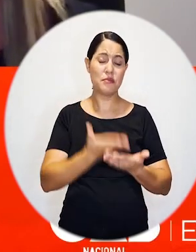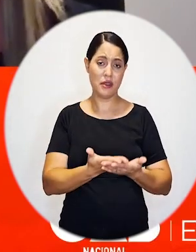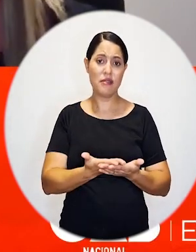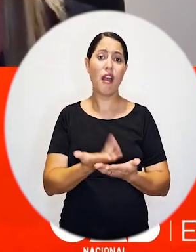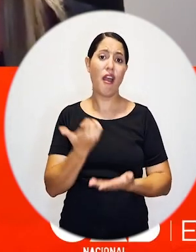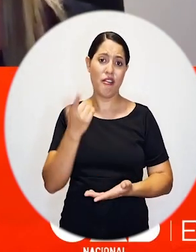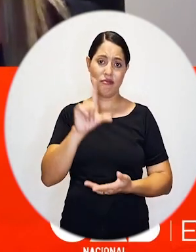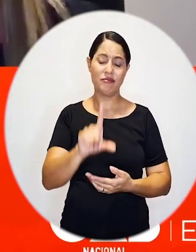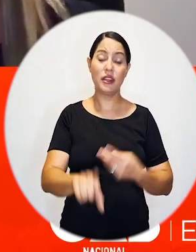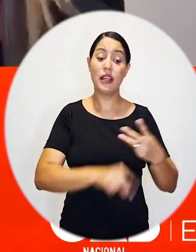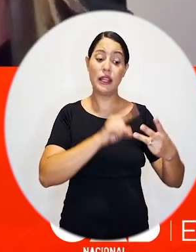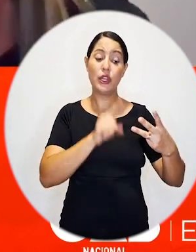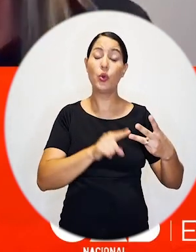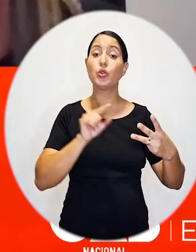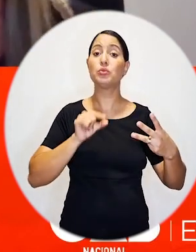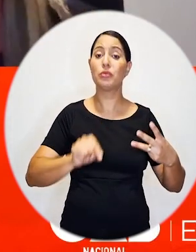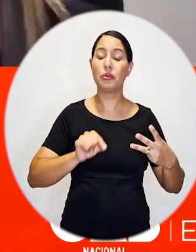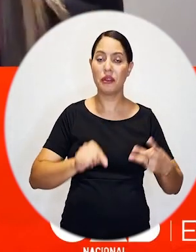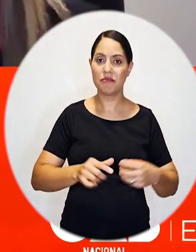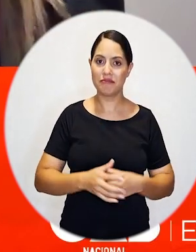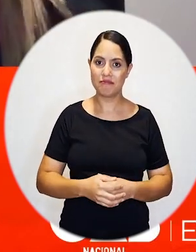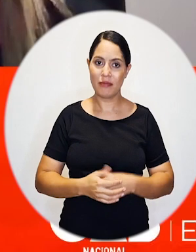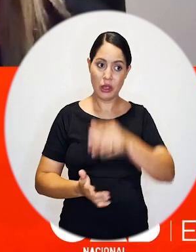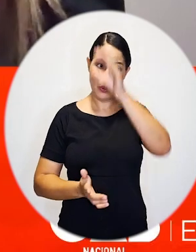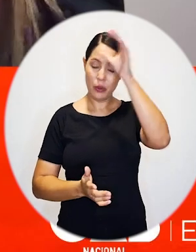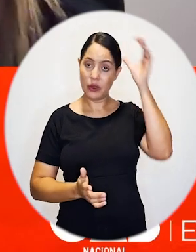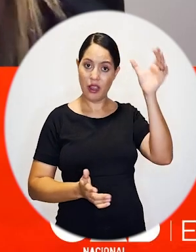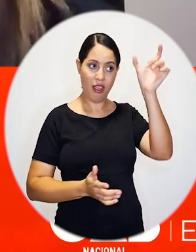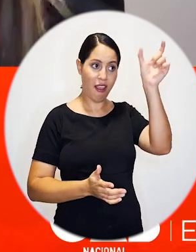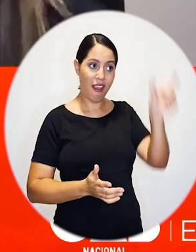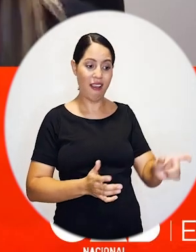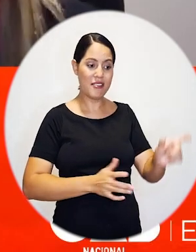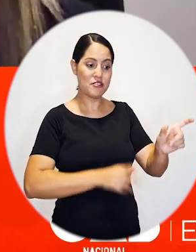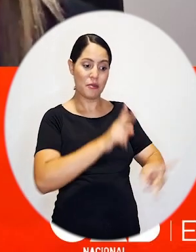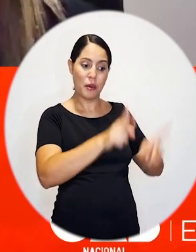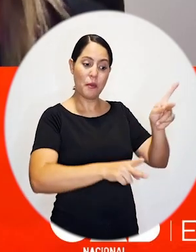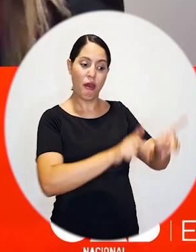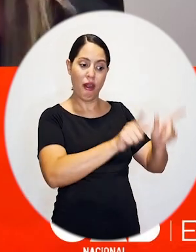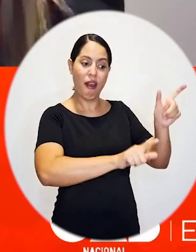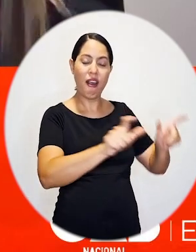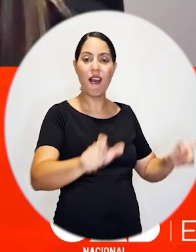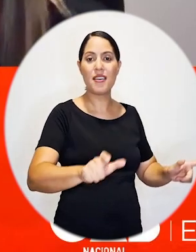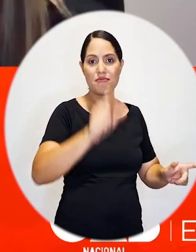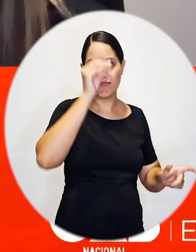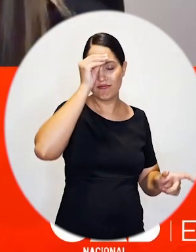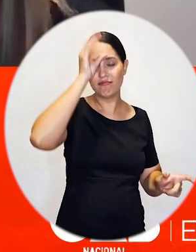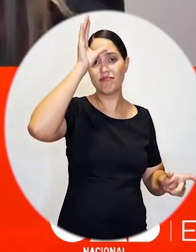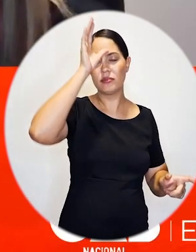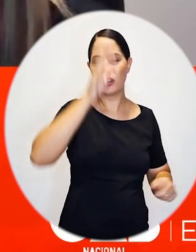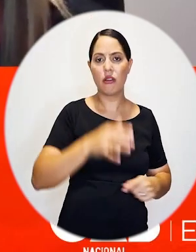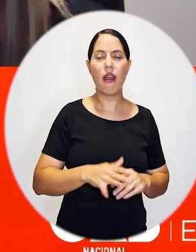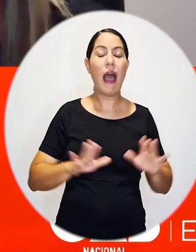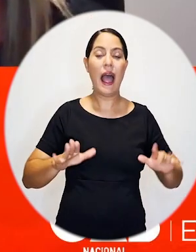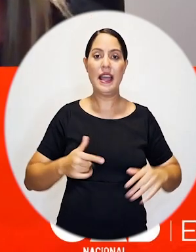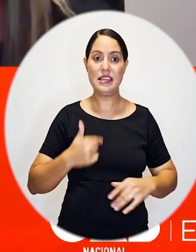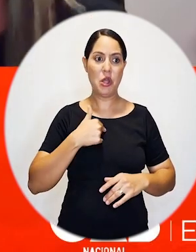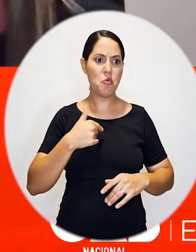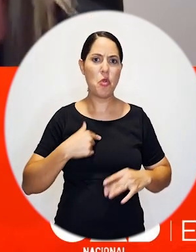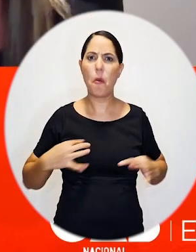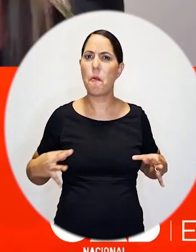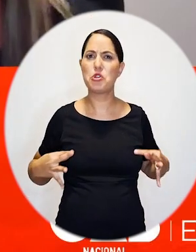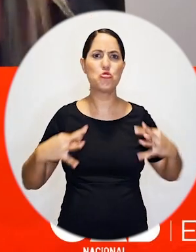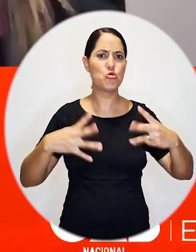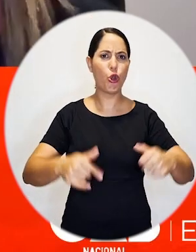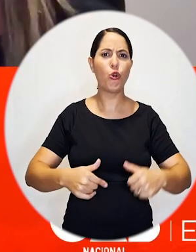mais credibilidade do público. E, por fim, a gente precisa de conhecer o público. Então, a gente não pode advogar para